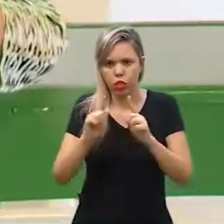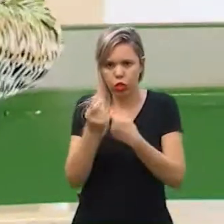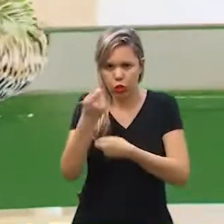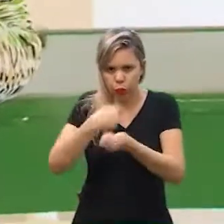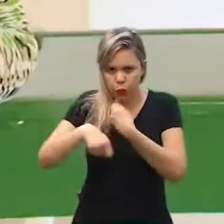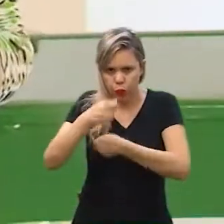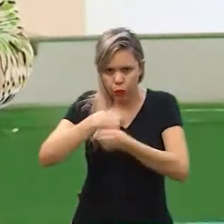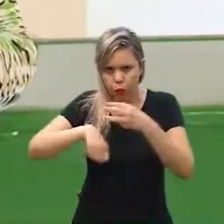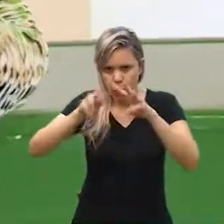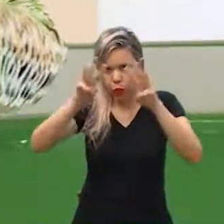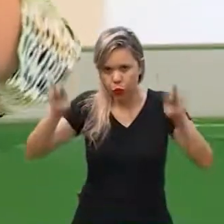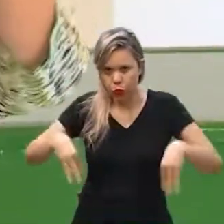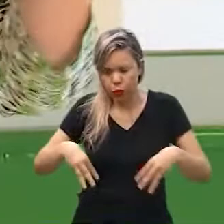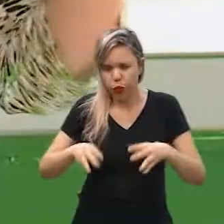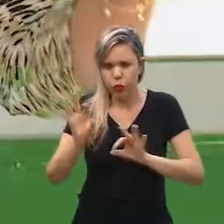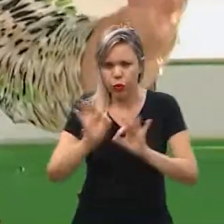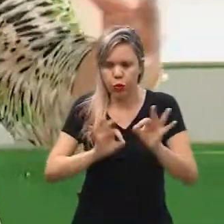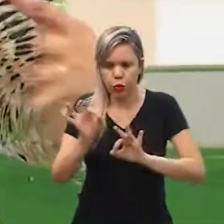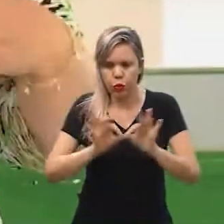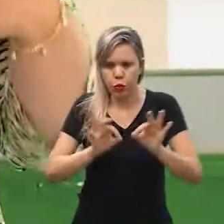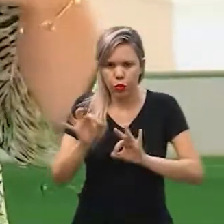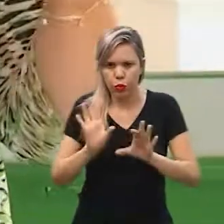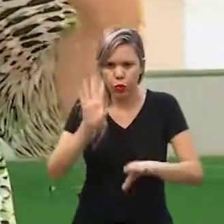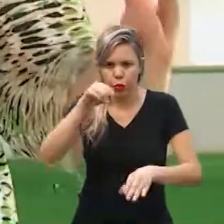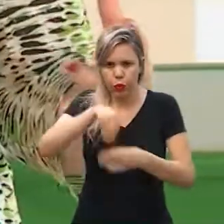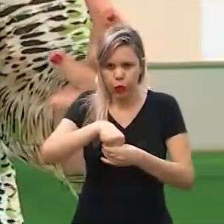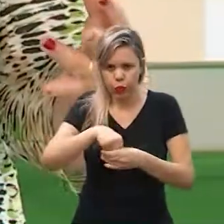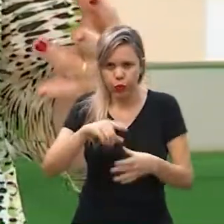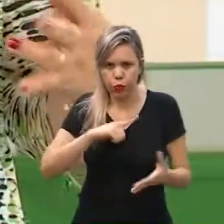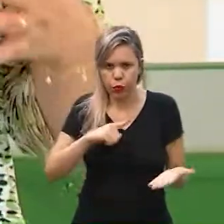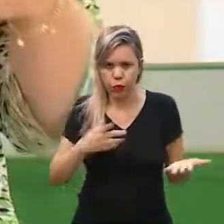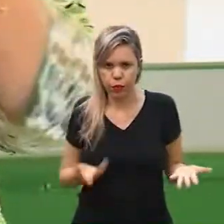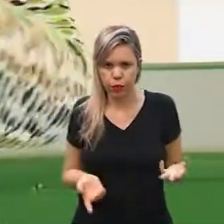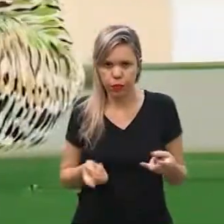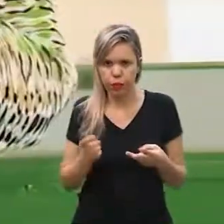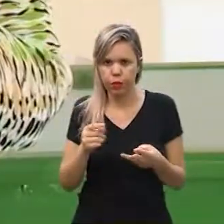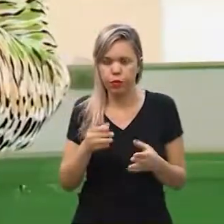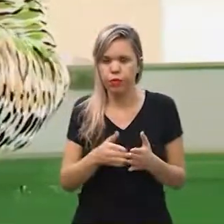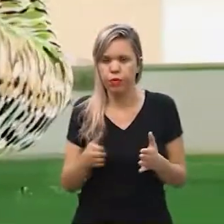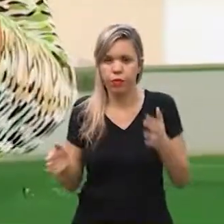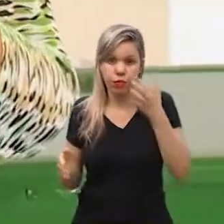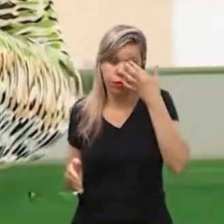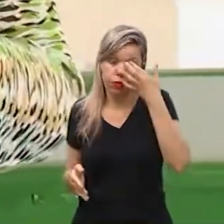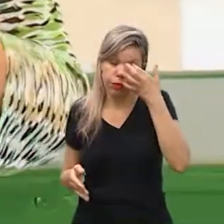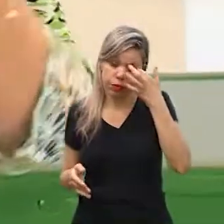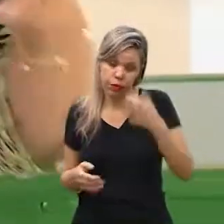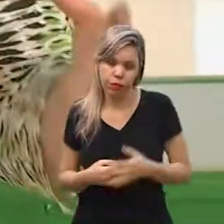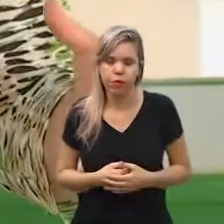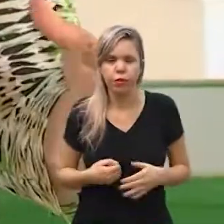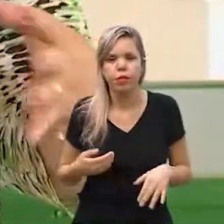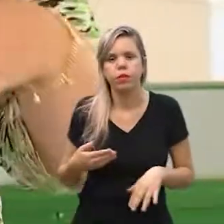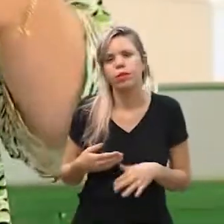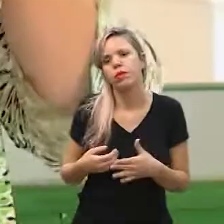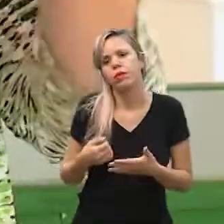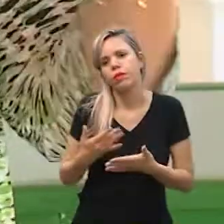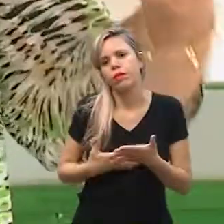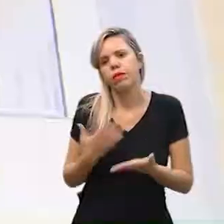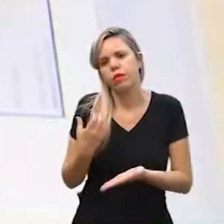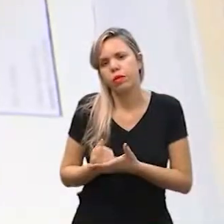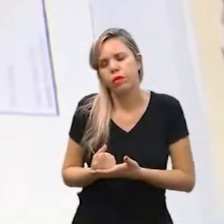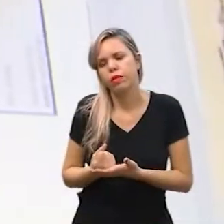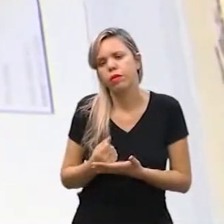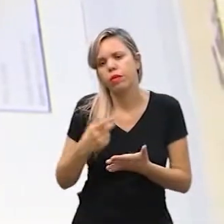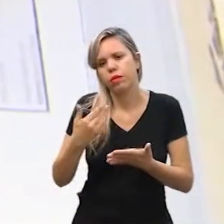gestão do museu, né, toda a organização interna que ele tem, desde o acervo, a